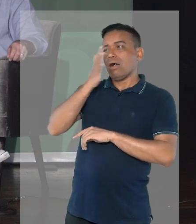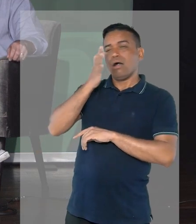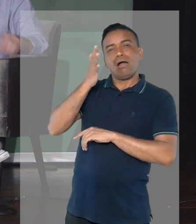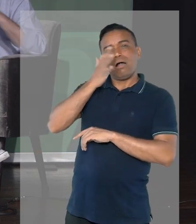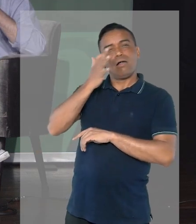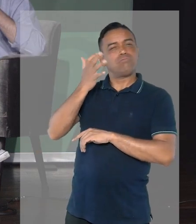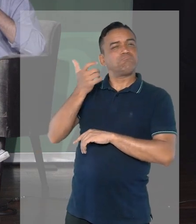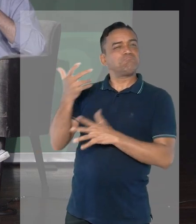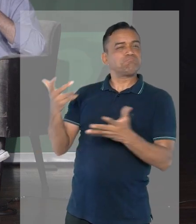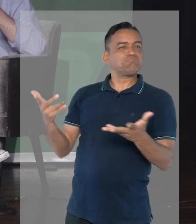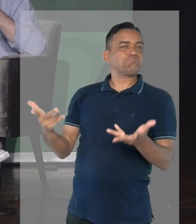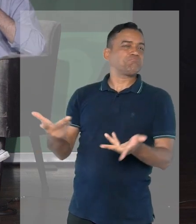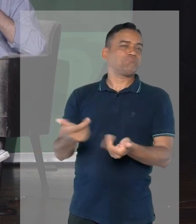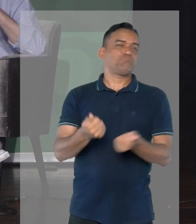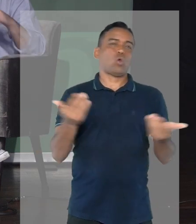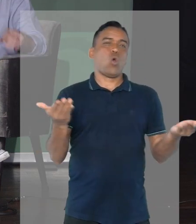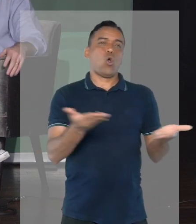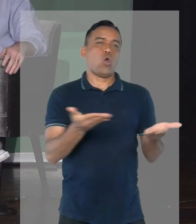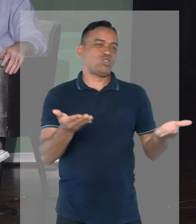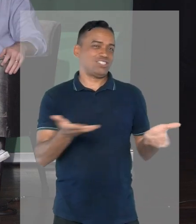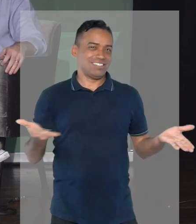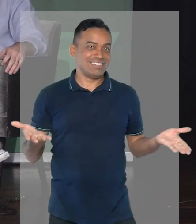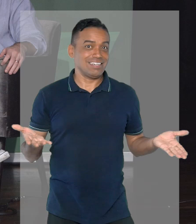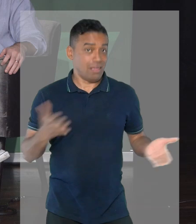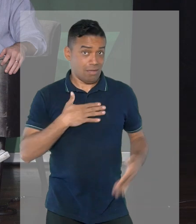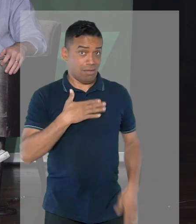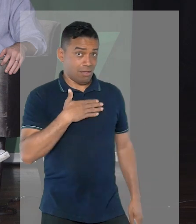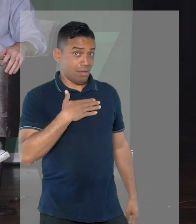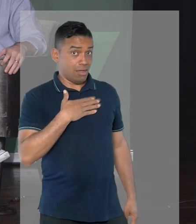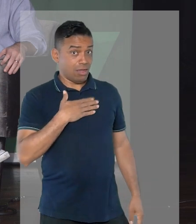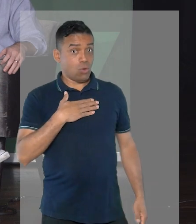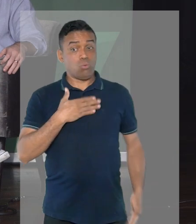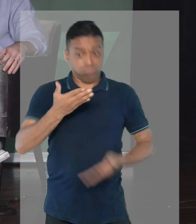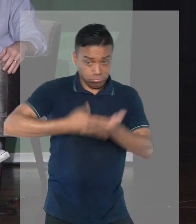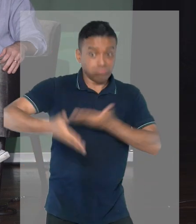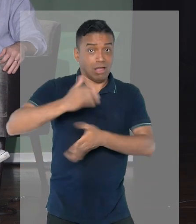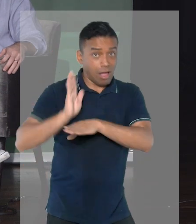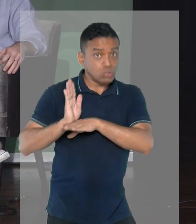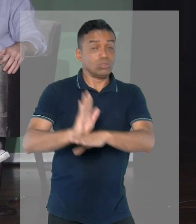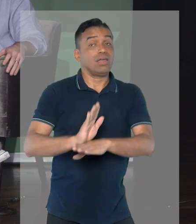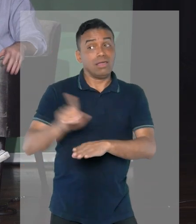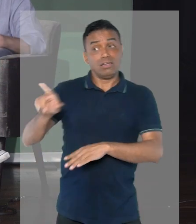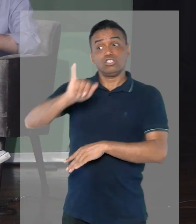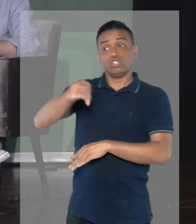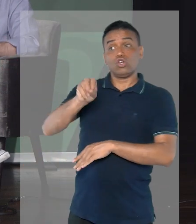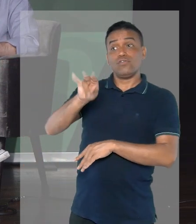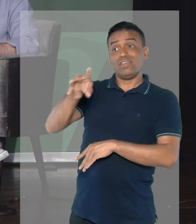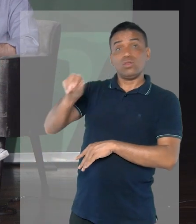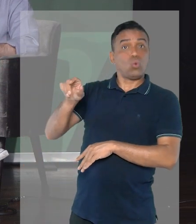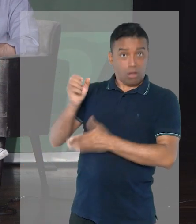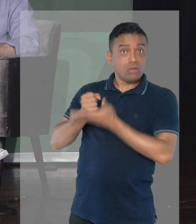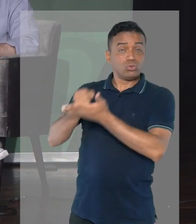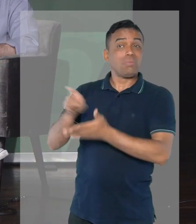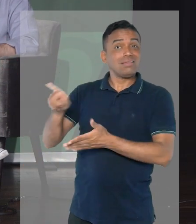na paisagem hoje, né? Não sou eu que eu contribuí, ouvindo contribuir, ele